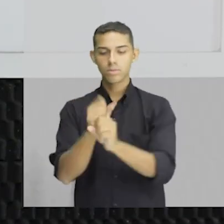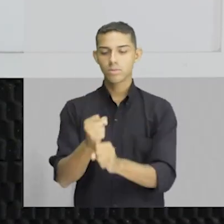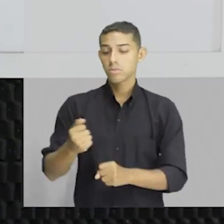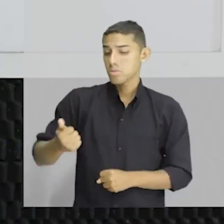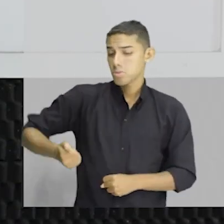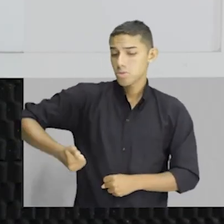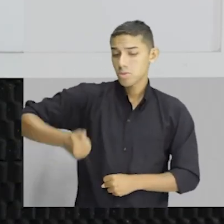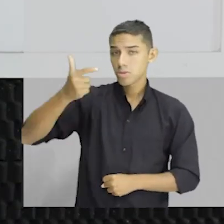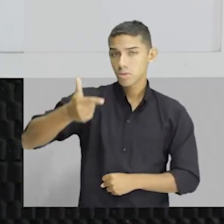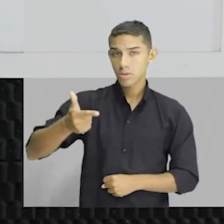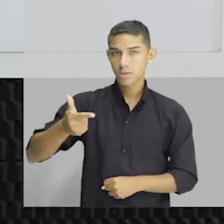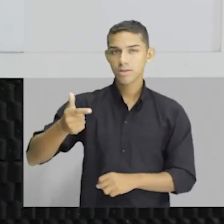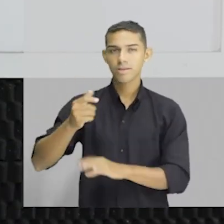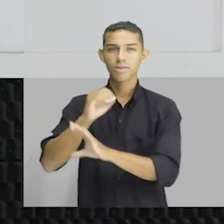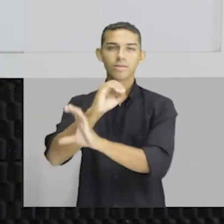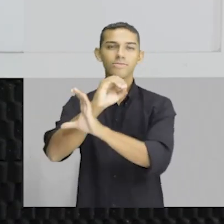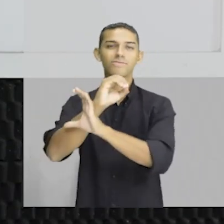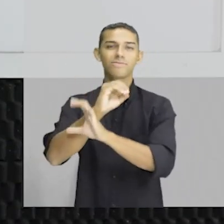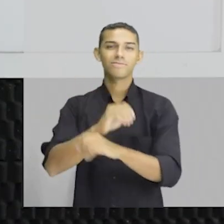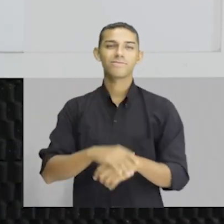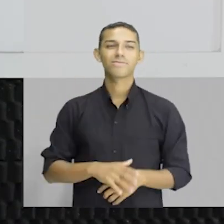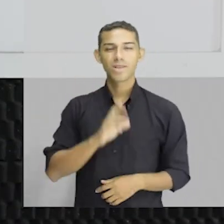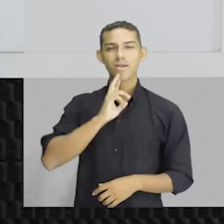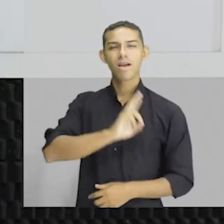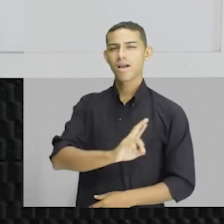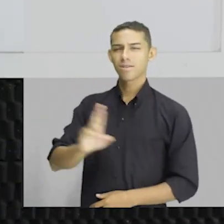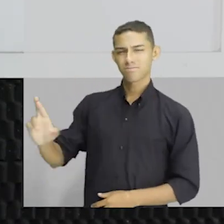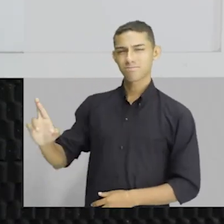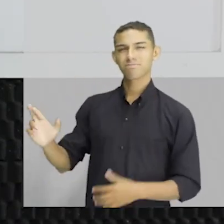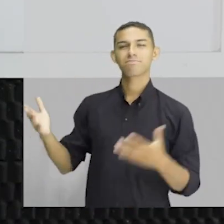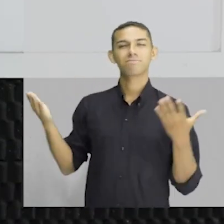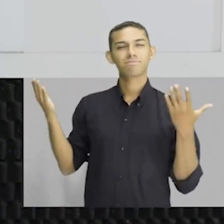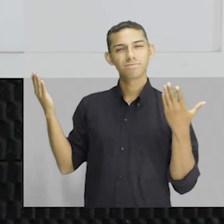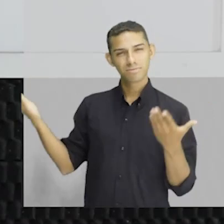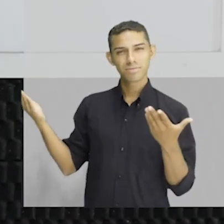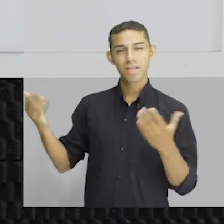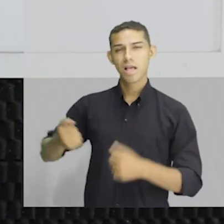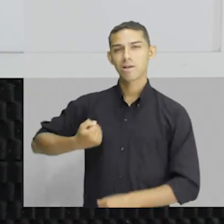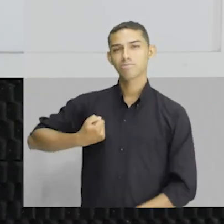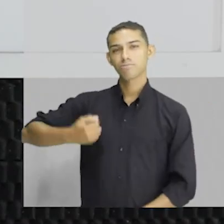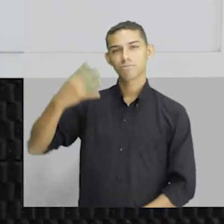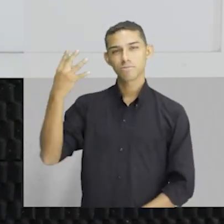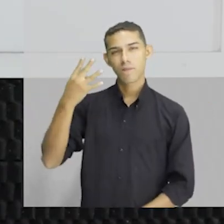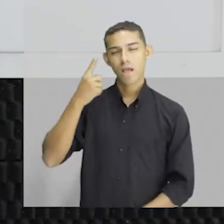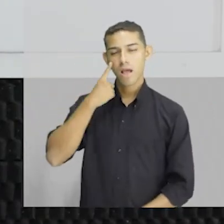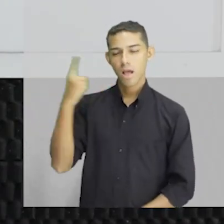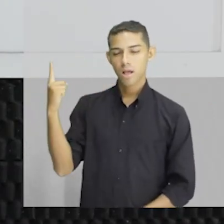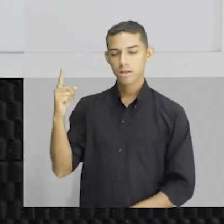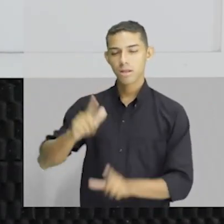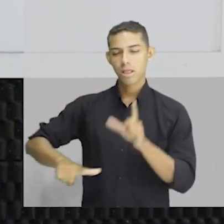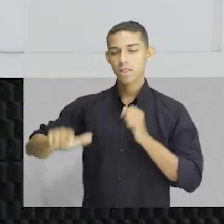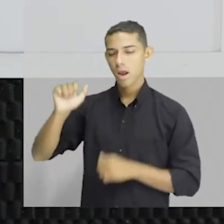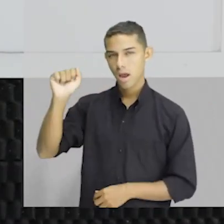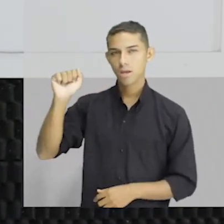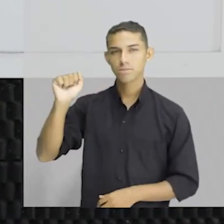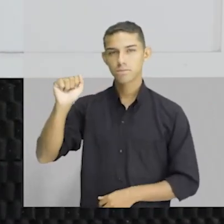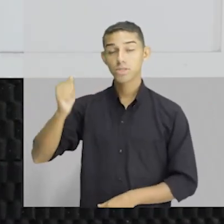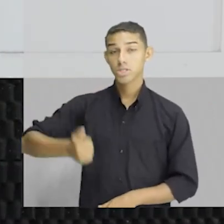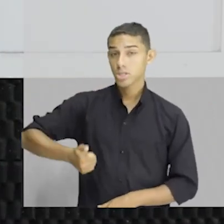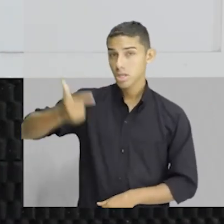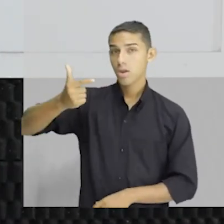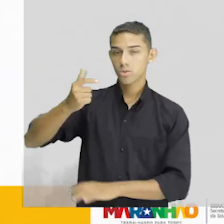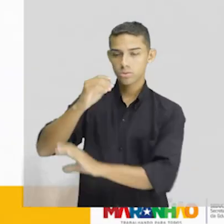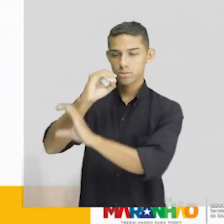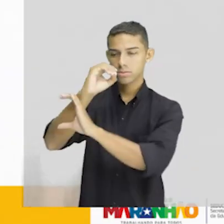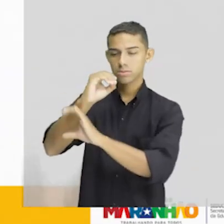pronto resposta da quarta questão 12 graus Celsius